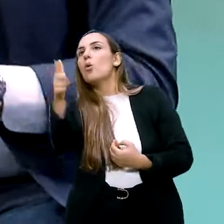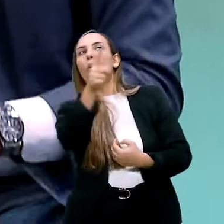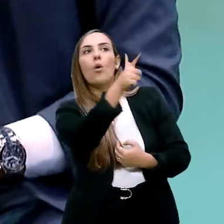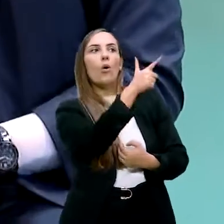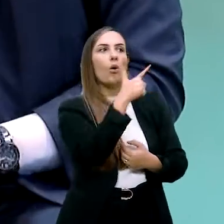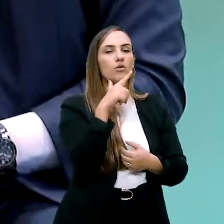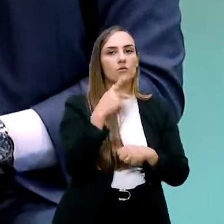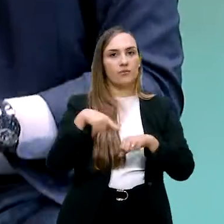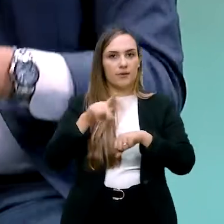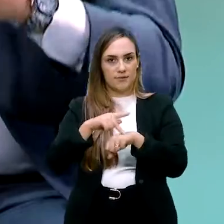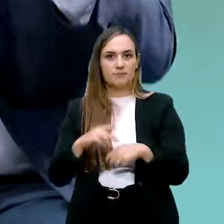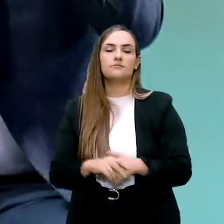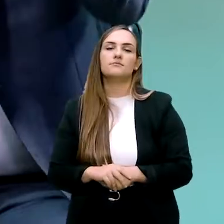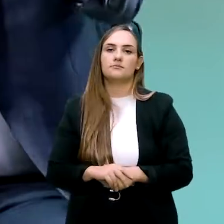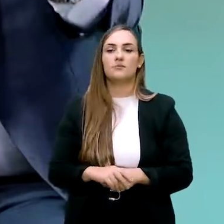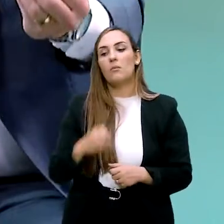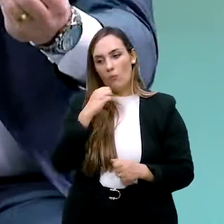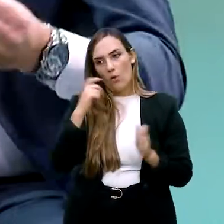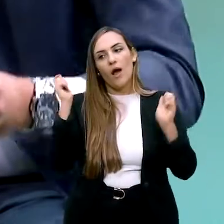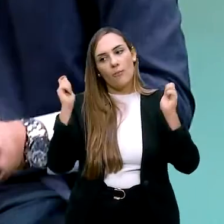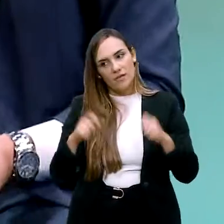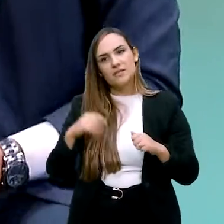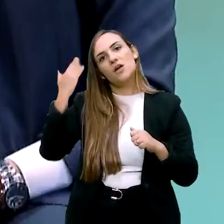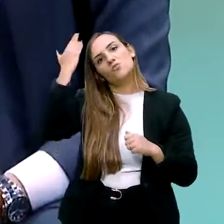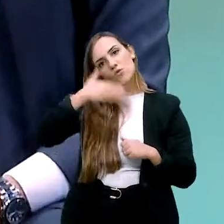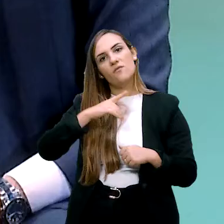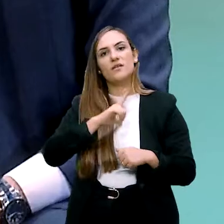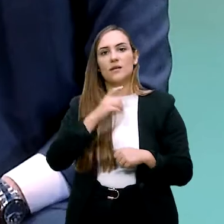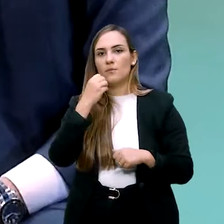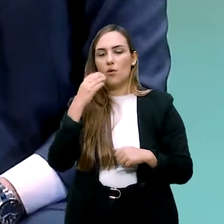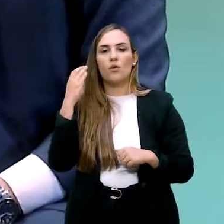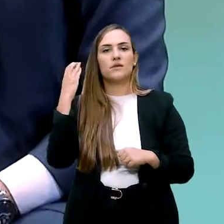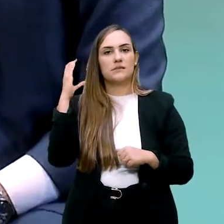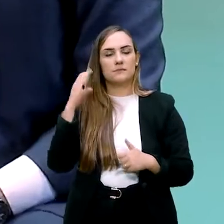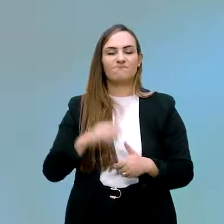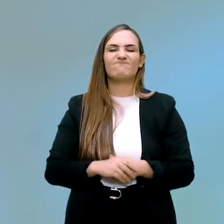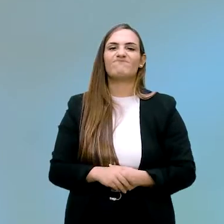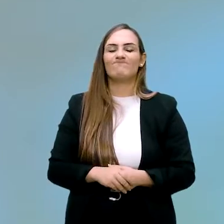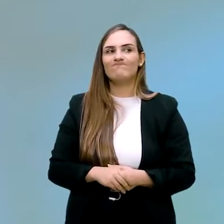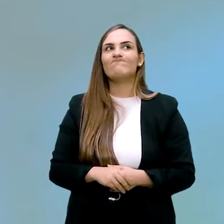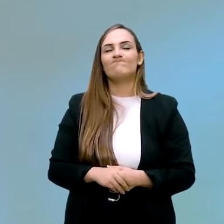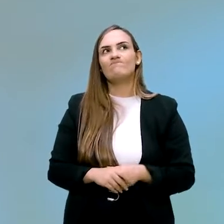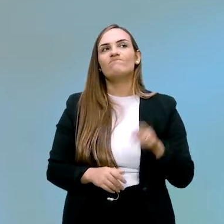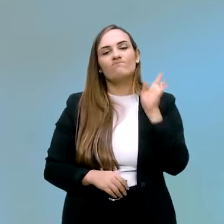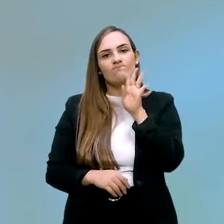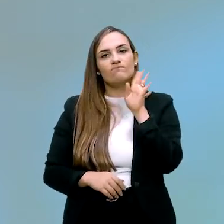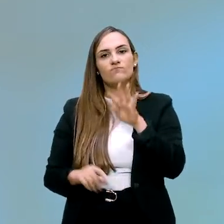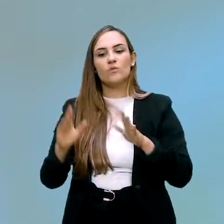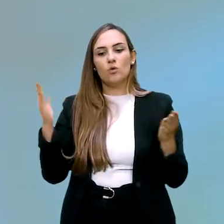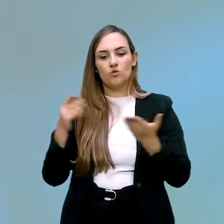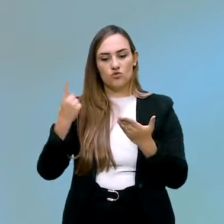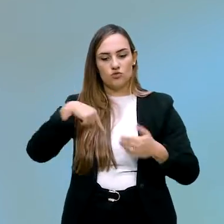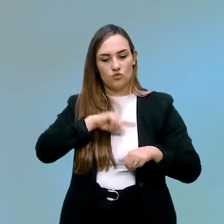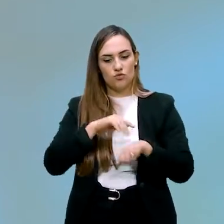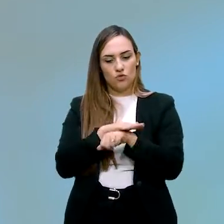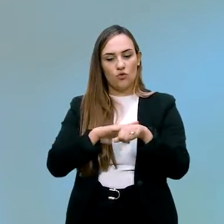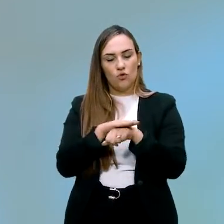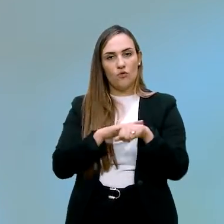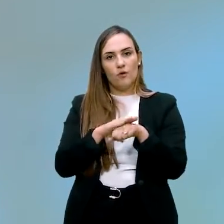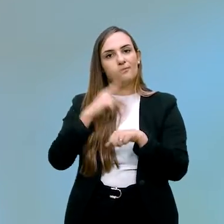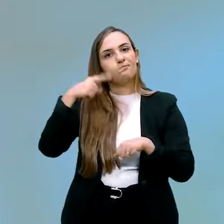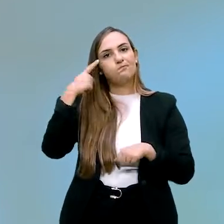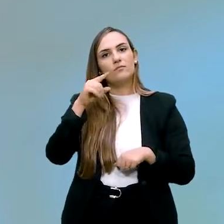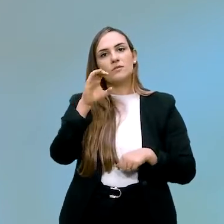país que o órgão possui o registro. Muito bem. Hoje a gente está falando com o advogado